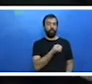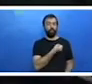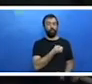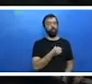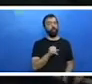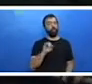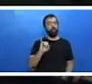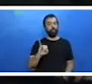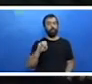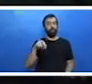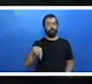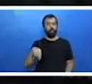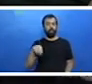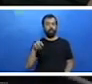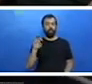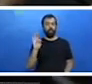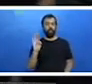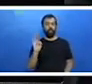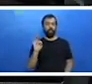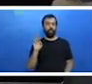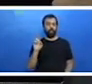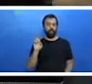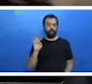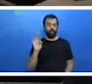tenho um pedacinho de alguma coisa.